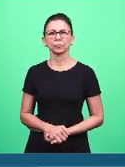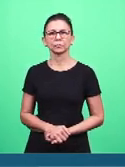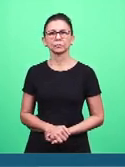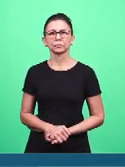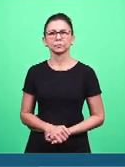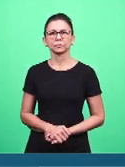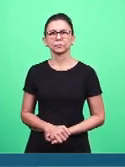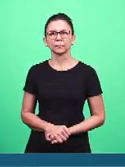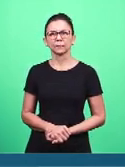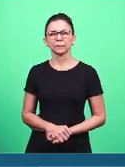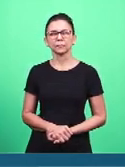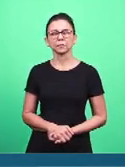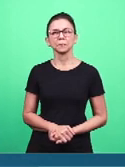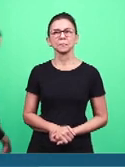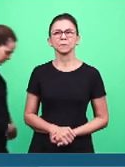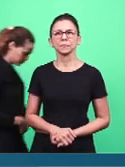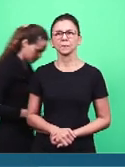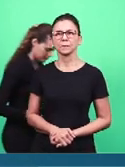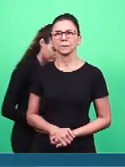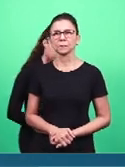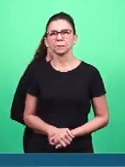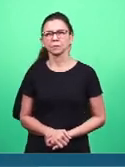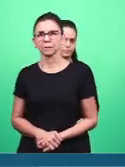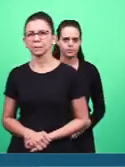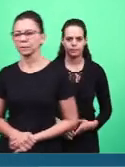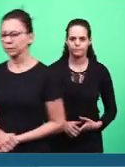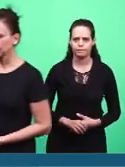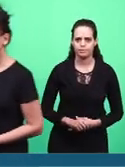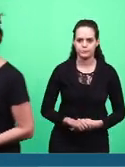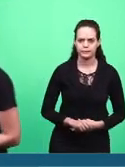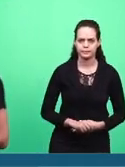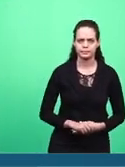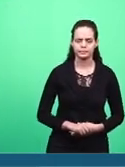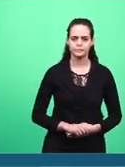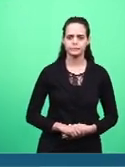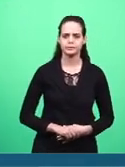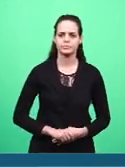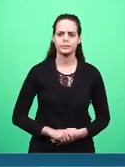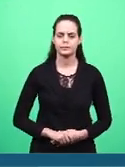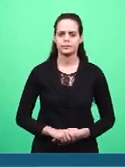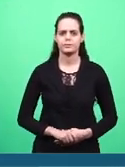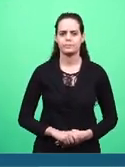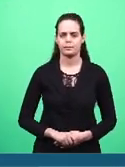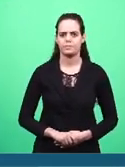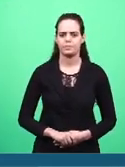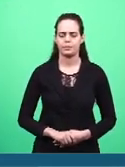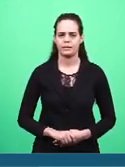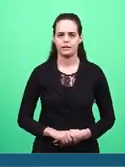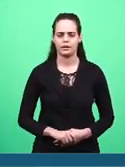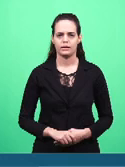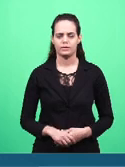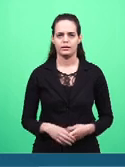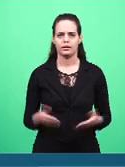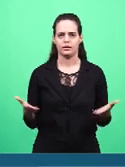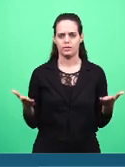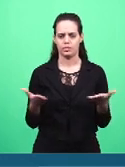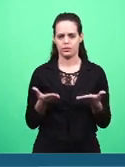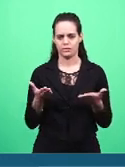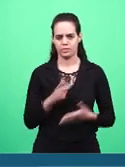dias judeus que tinham casado com mulheres asdoditas, amonitas